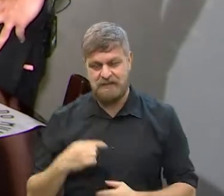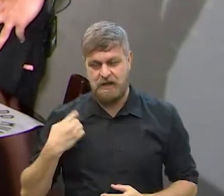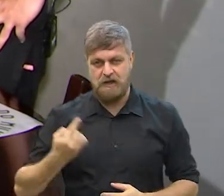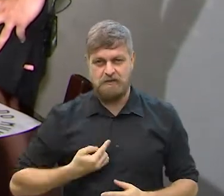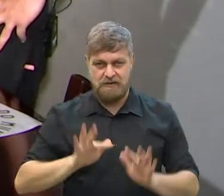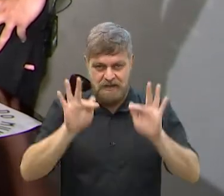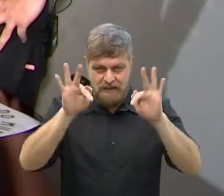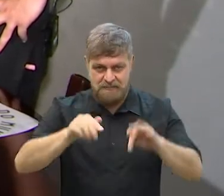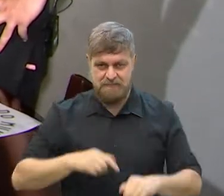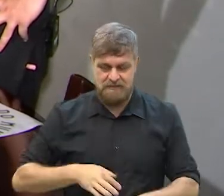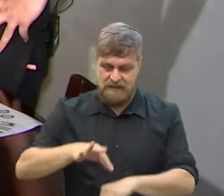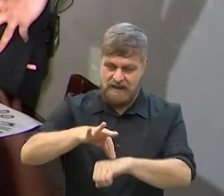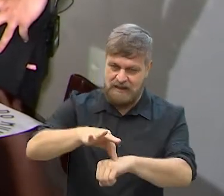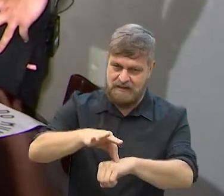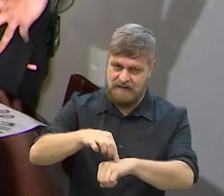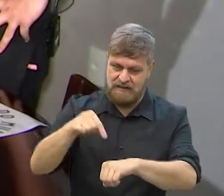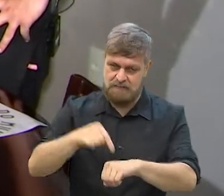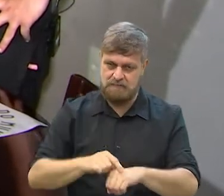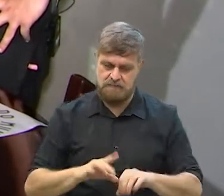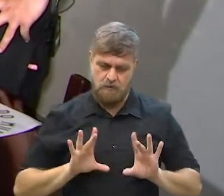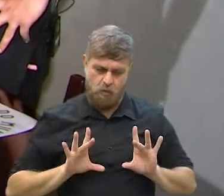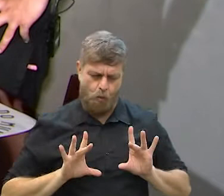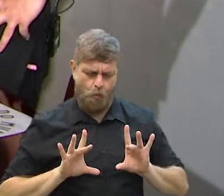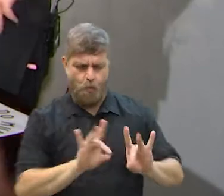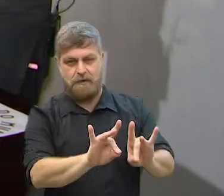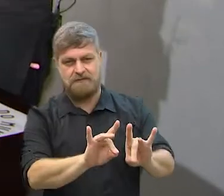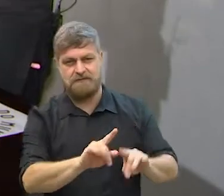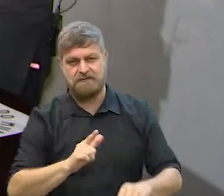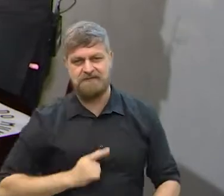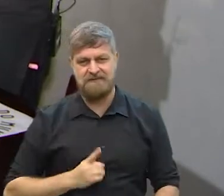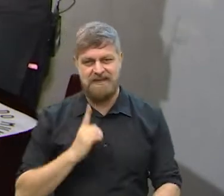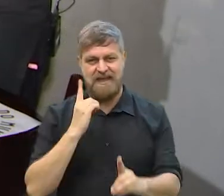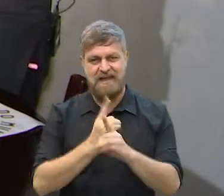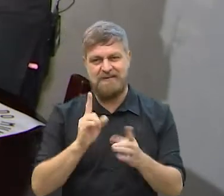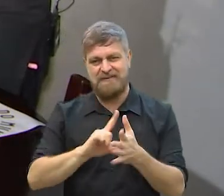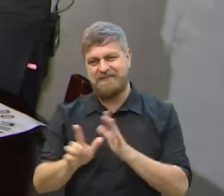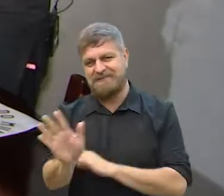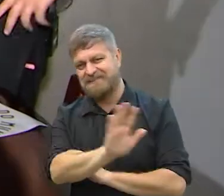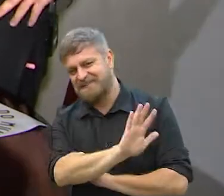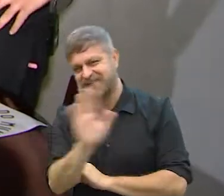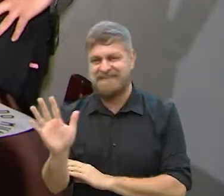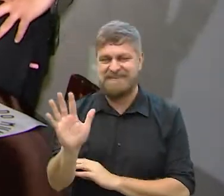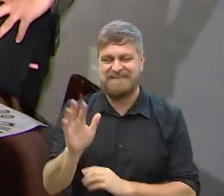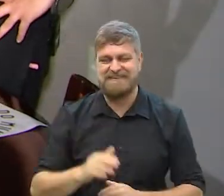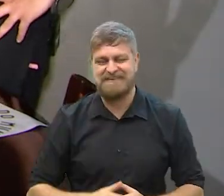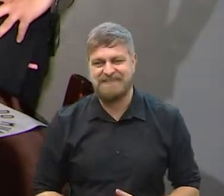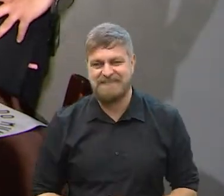por aqui, eu ainda tenho essa carne toda aqui, né? E a gente se vê no próximo programa. Tchau, tchau.